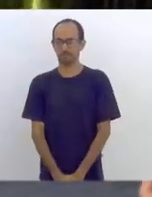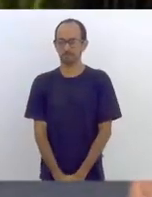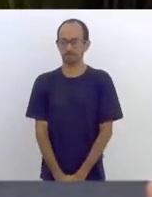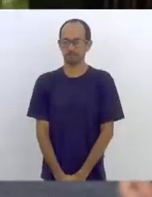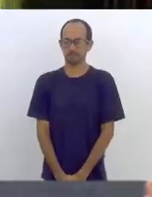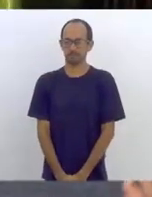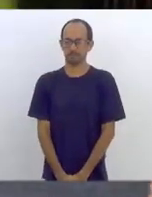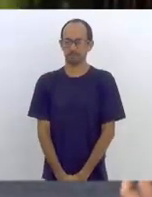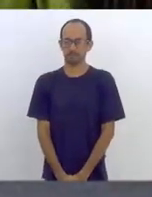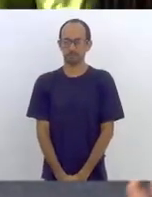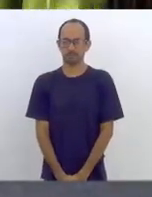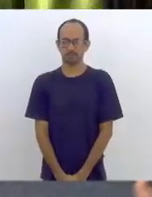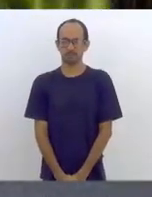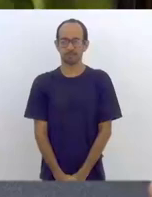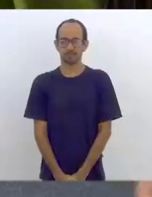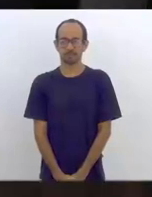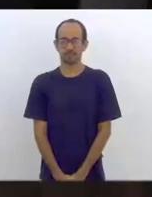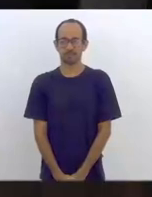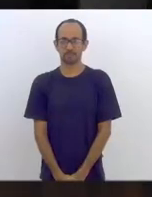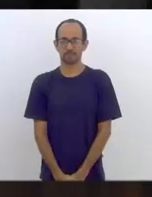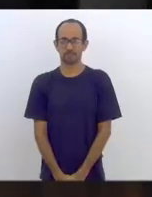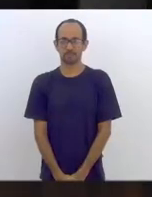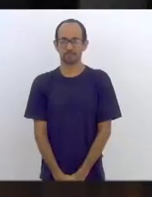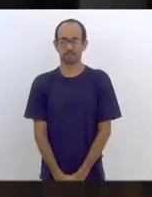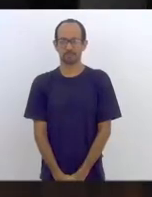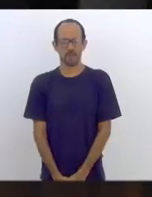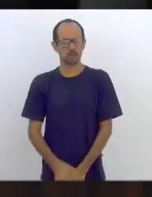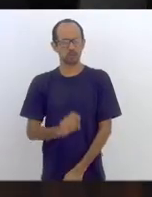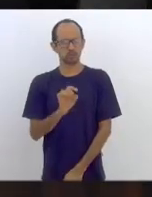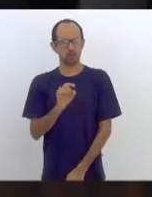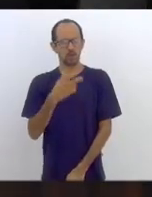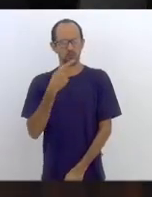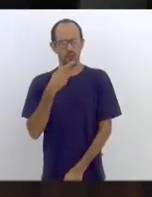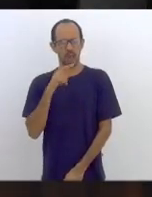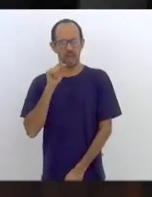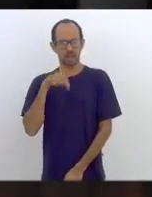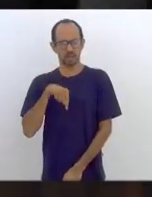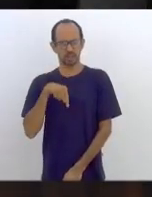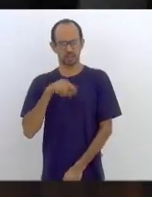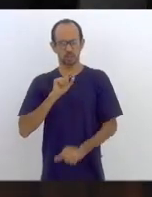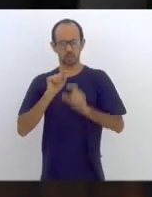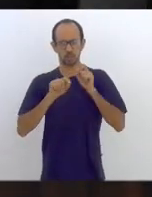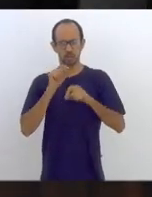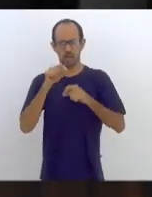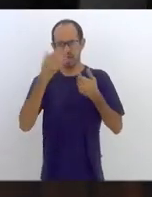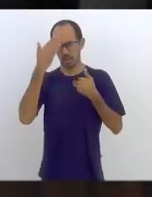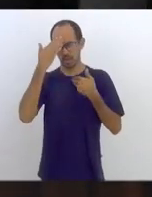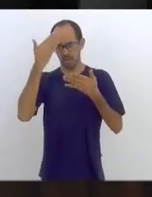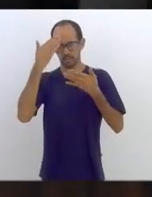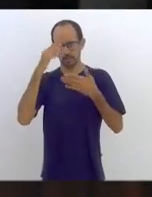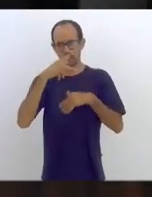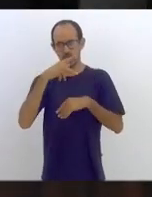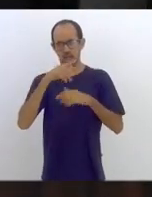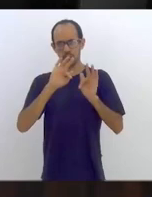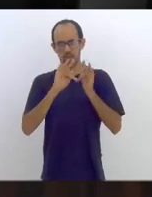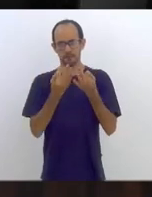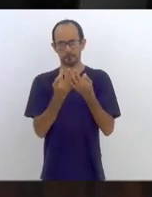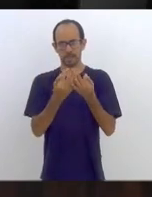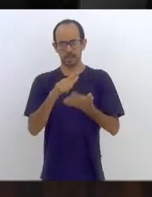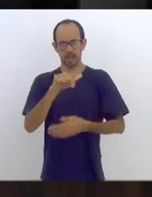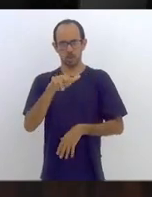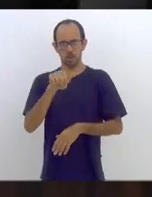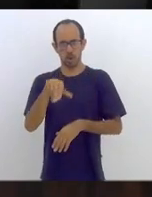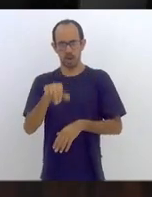Vejo que estão... Só fazendo parênteses aqui, agradecer aos pais da Luana